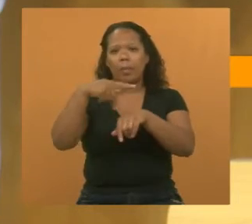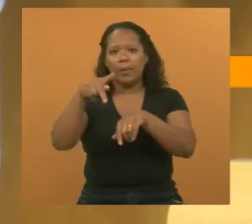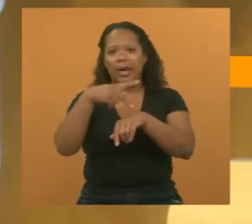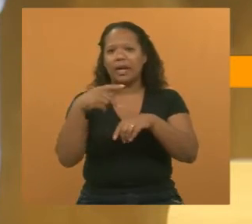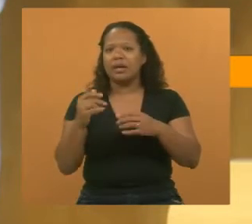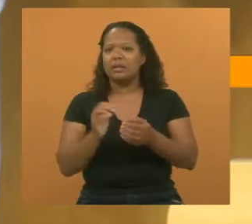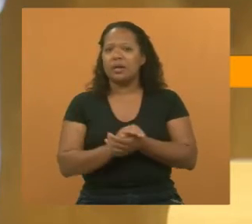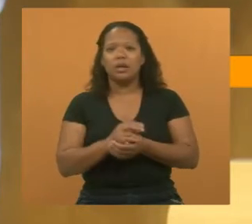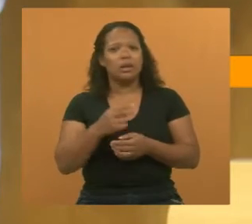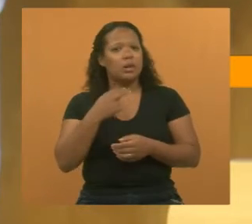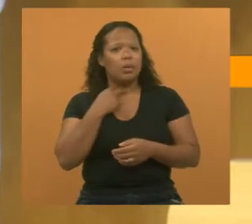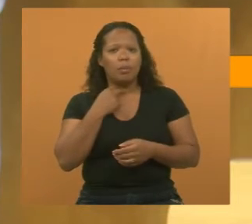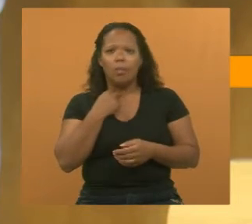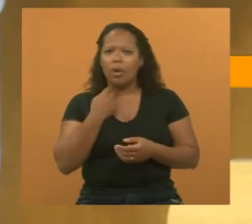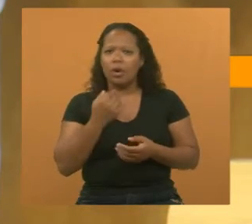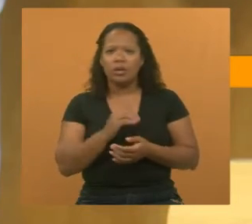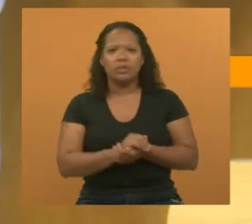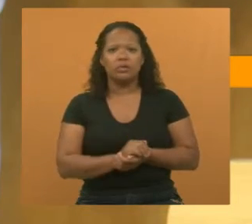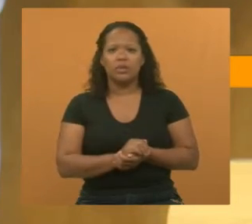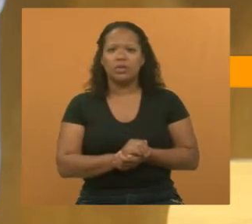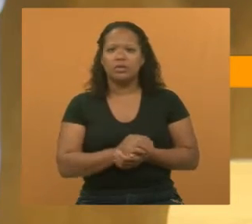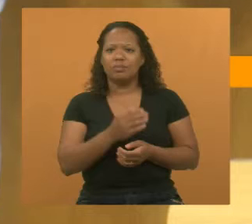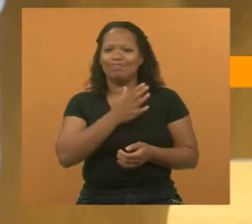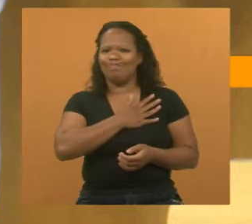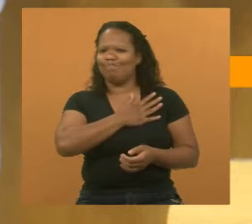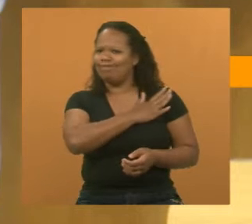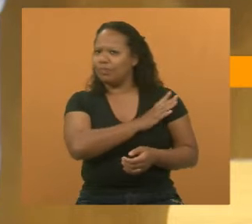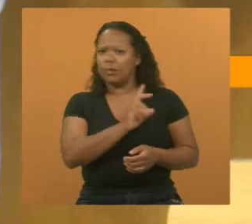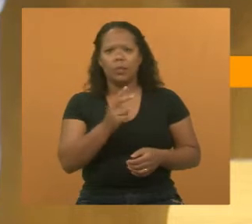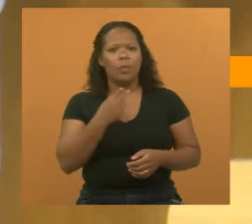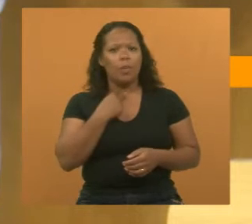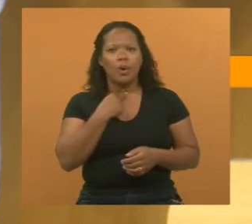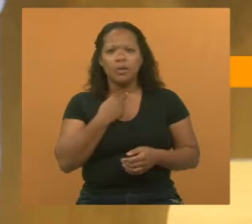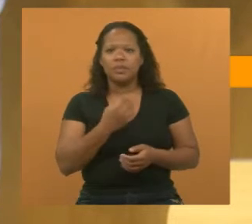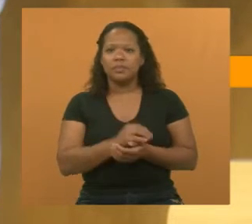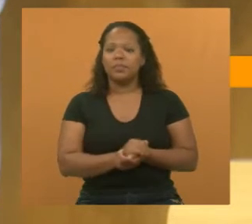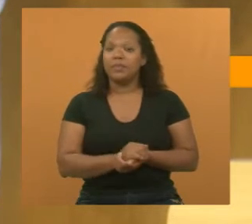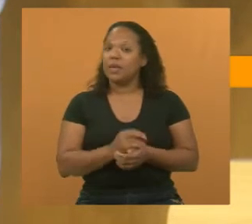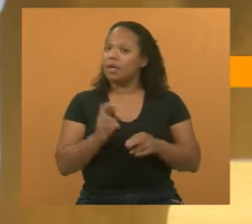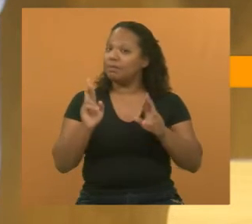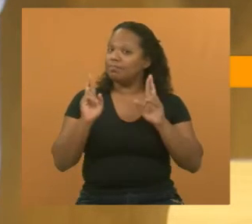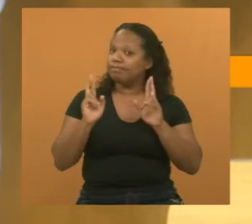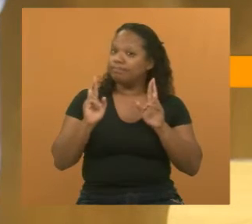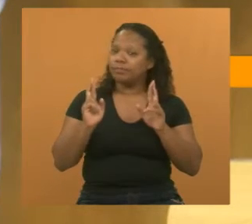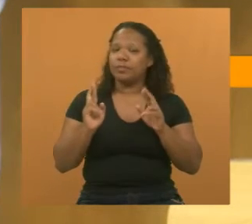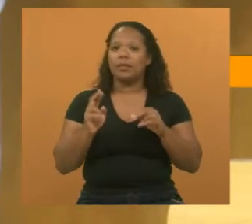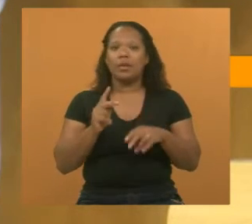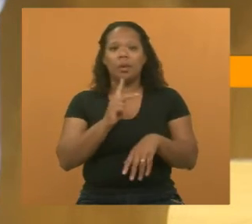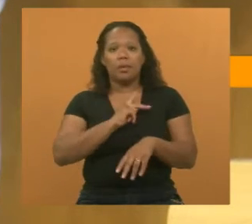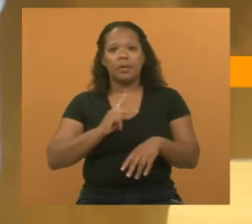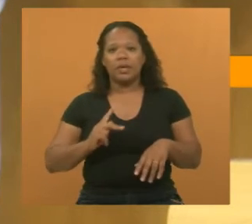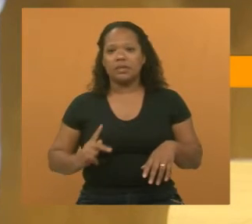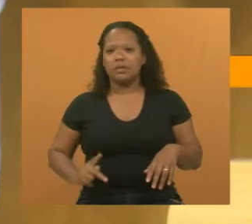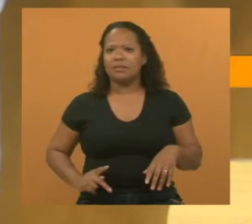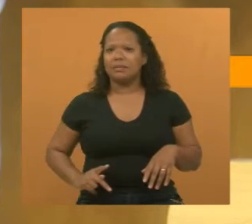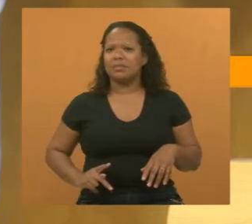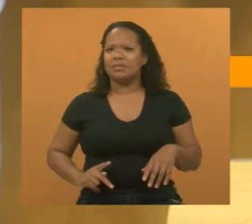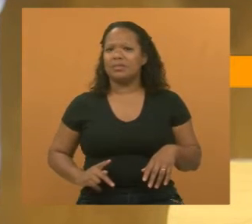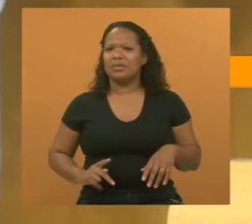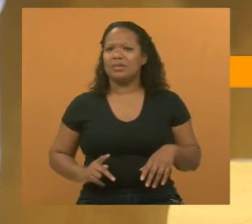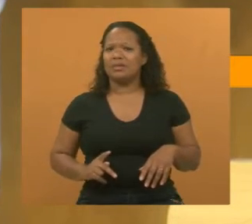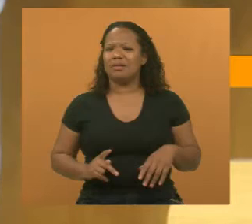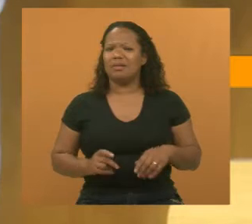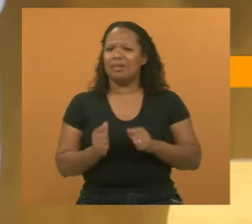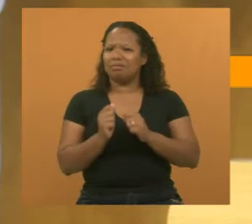lá. Não pode haver preconceito. E eu espero que o presidente eleito não tem esse tipo de